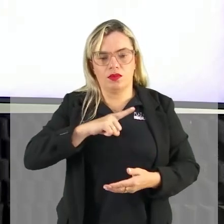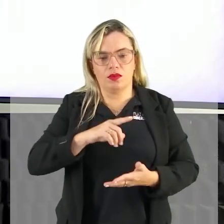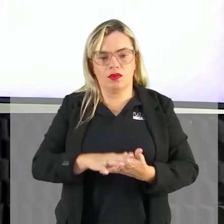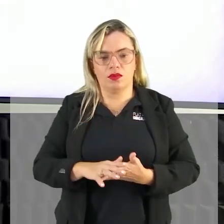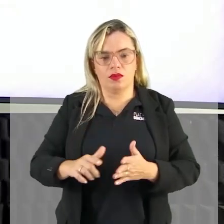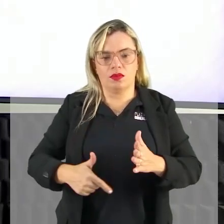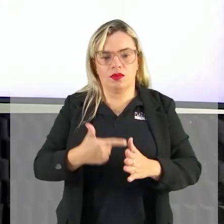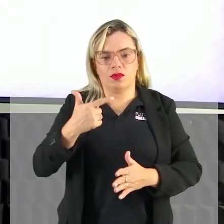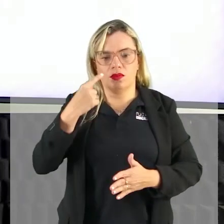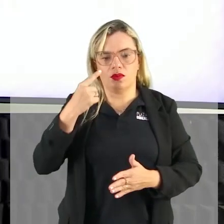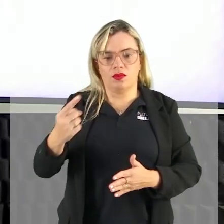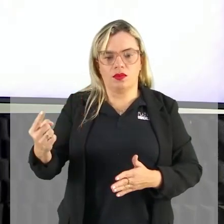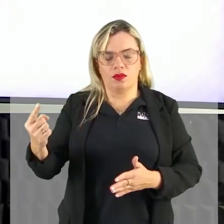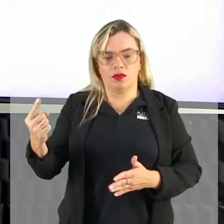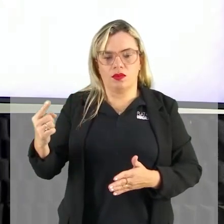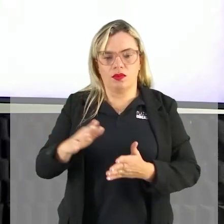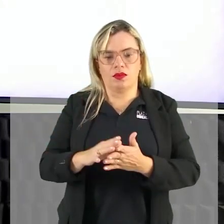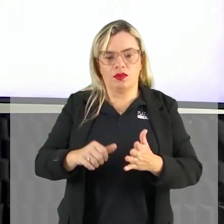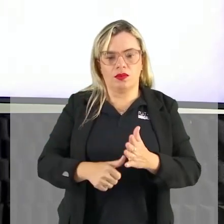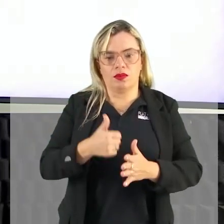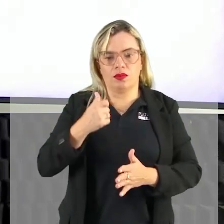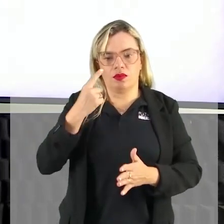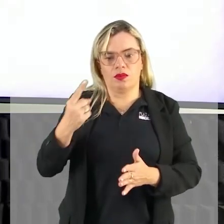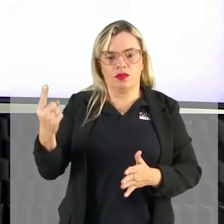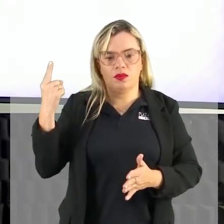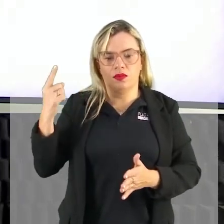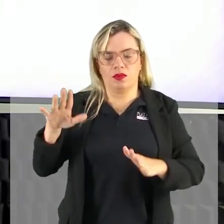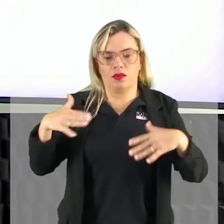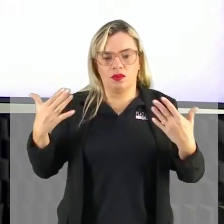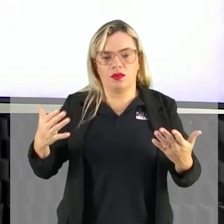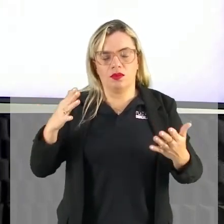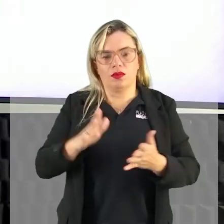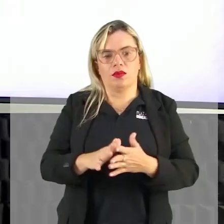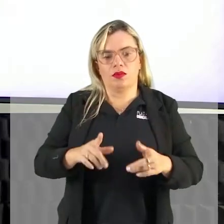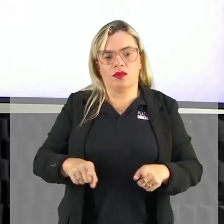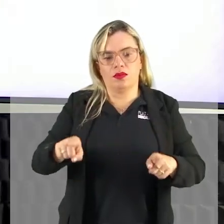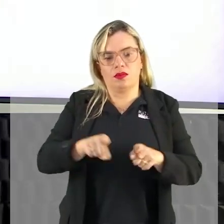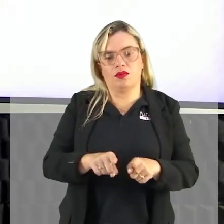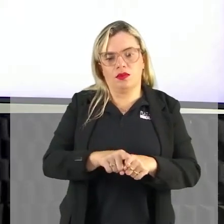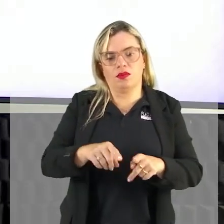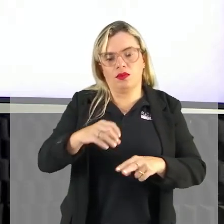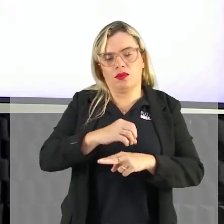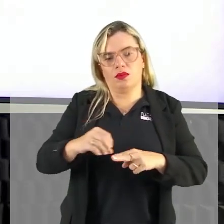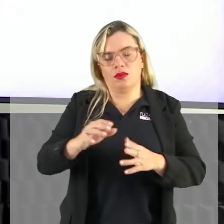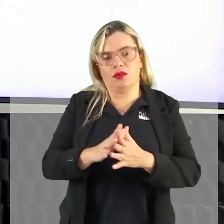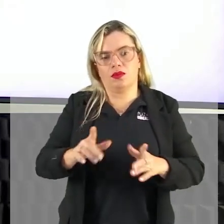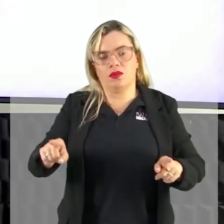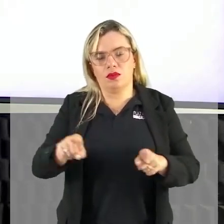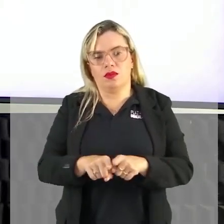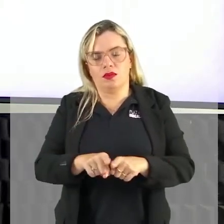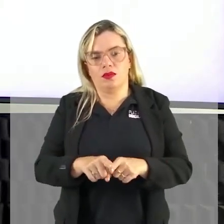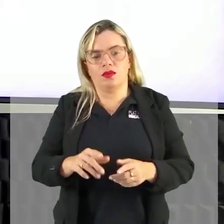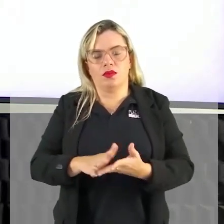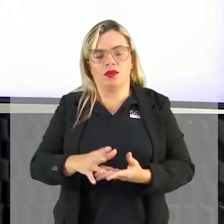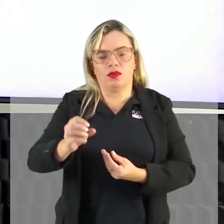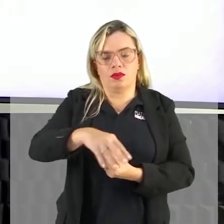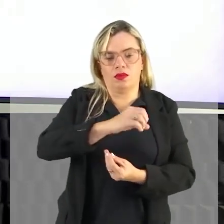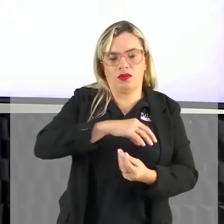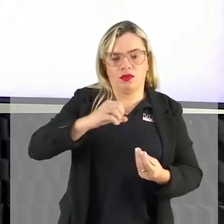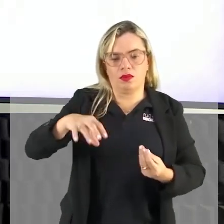Une-se aos ribossomos, impede a síntese proteica. Mesma coisa, ribossomo eu também encontro em fungos e em